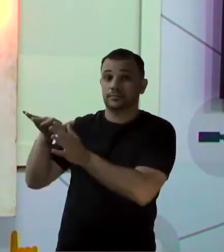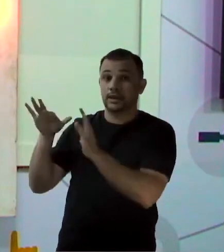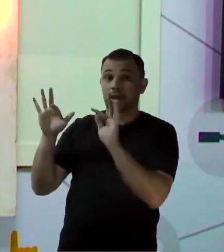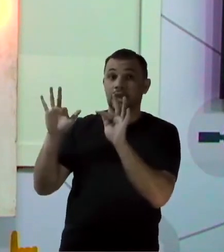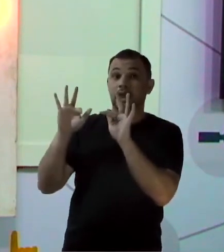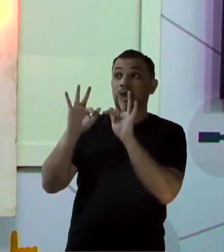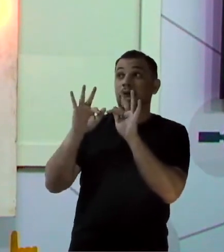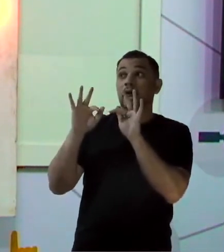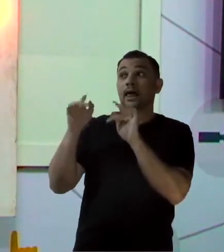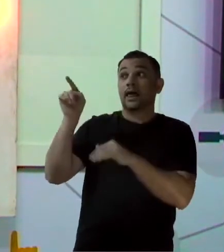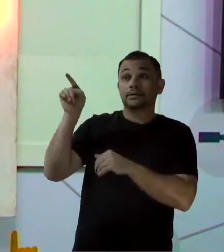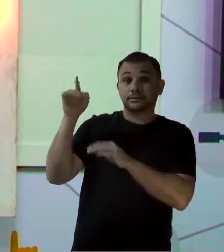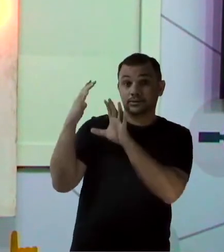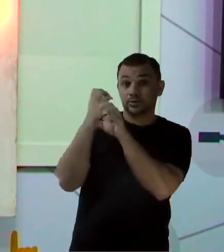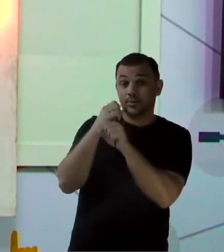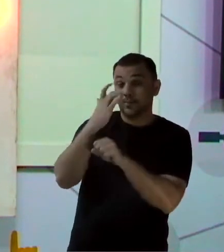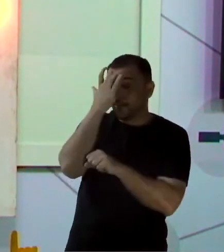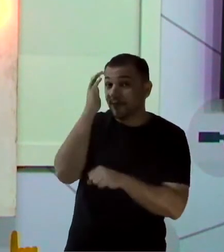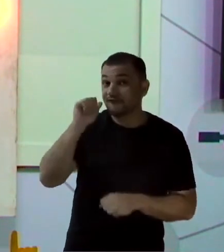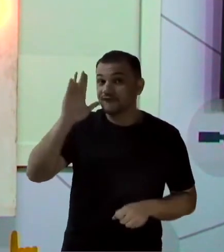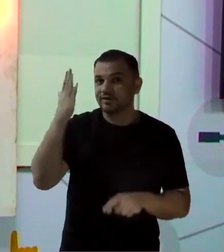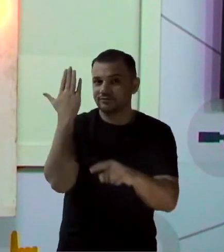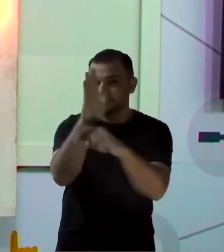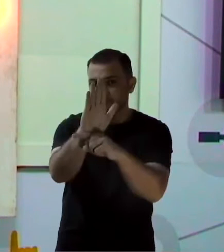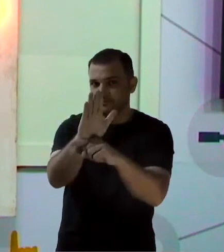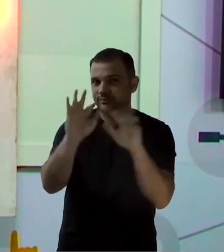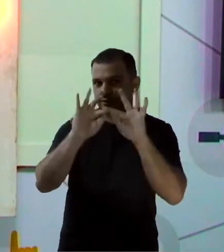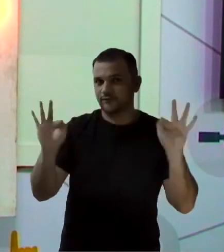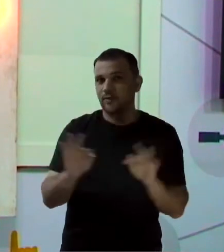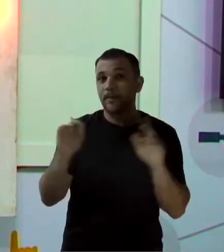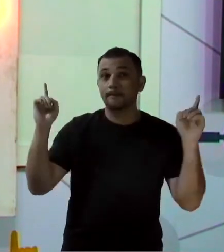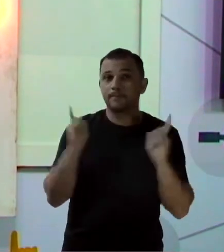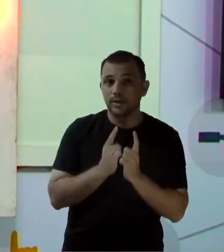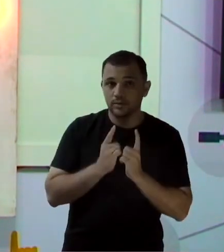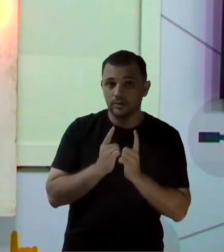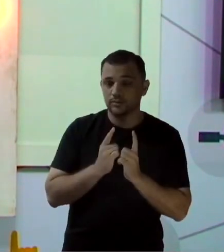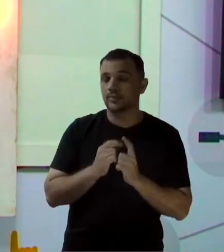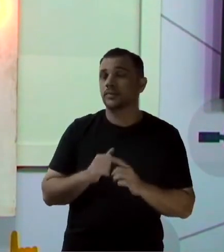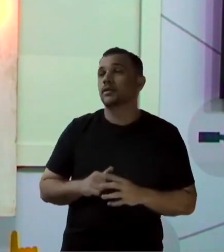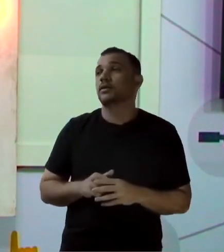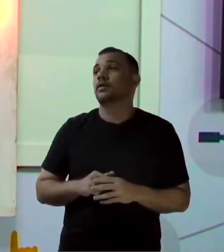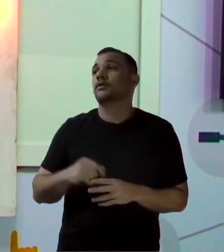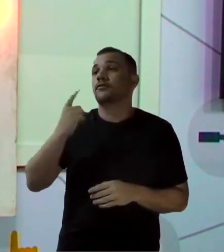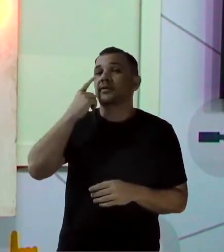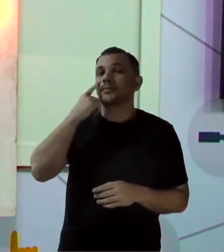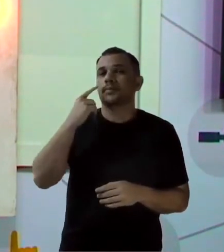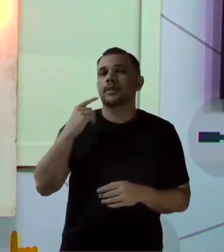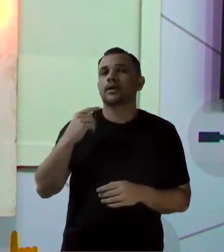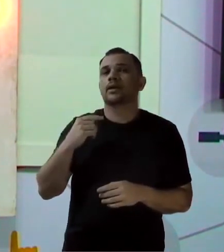maneira mais rápida. Só para vocês entenderem a matemática do problema. Ali, eu vou ter que fazer a soma de